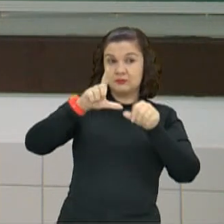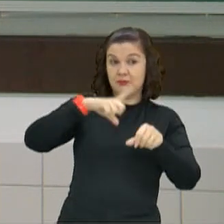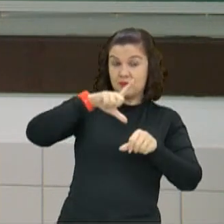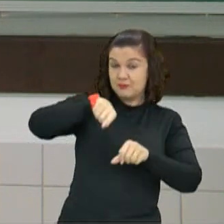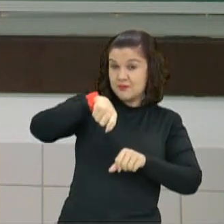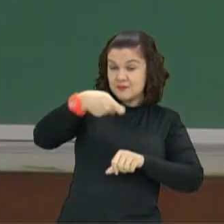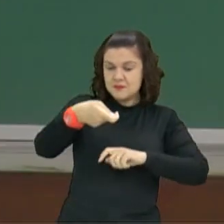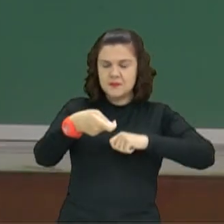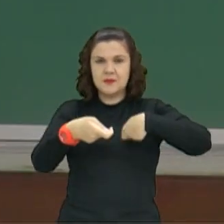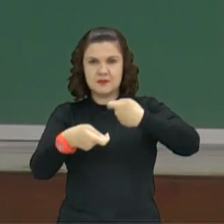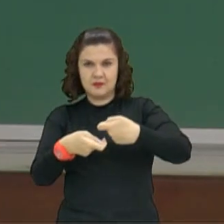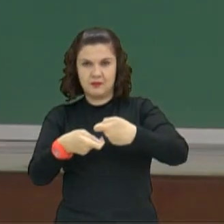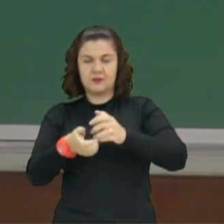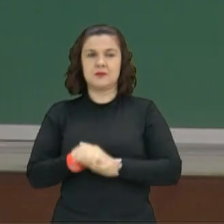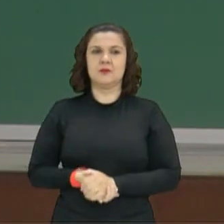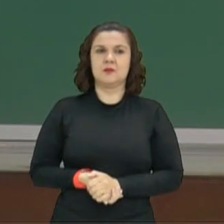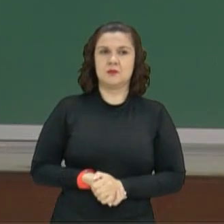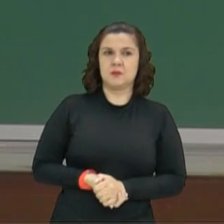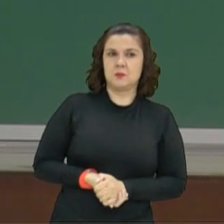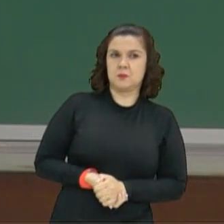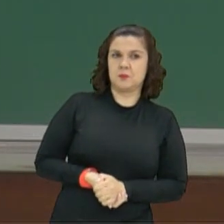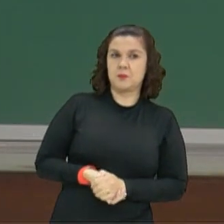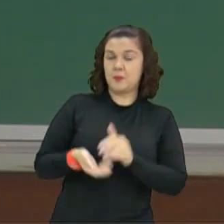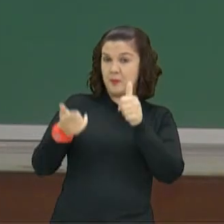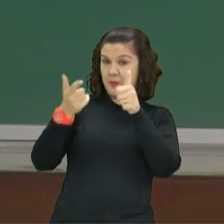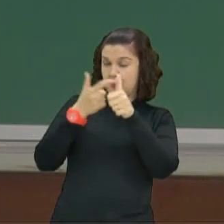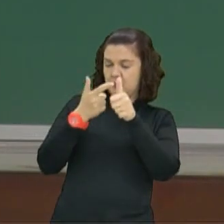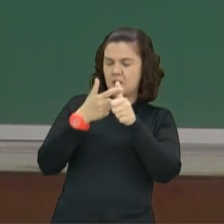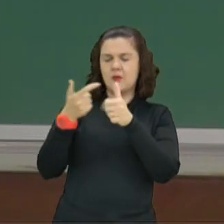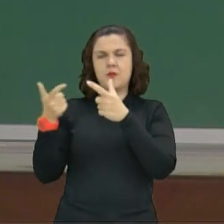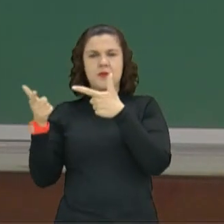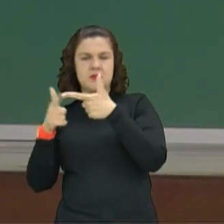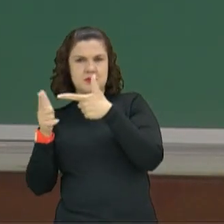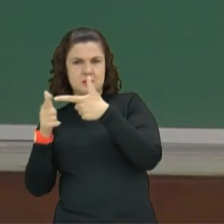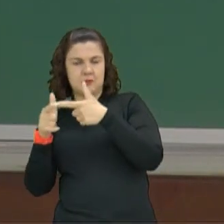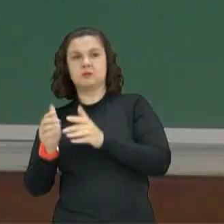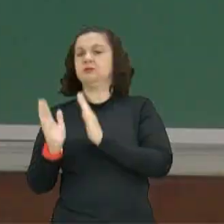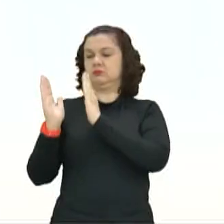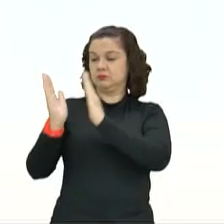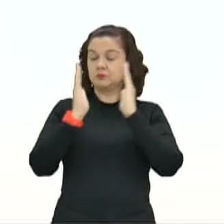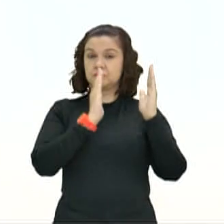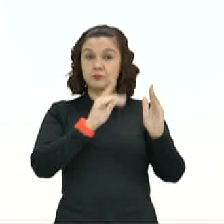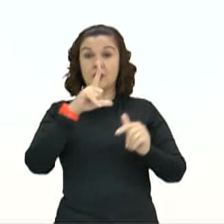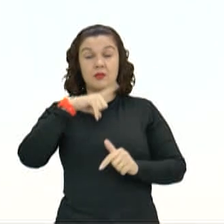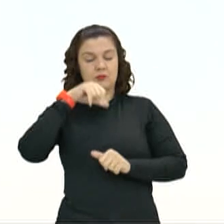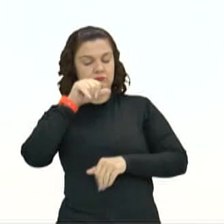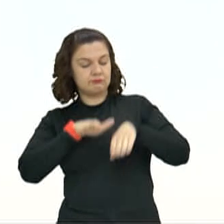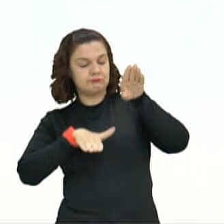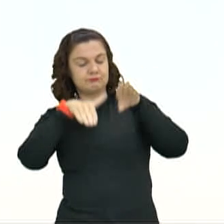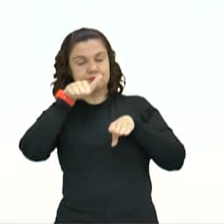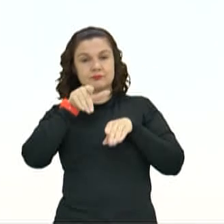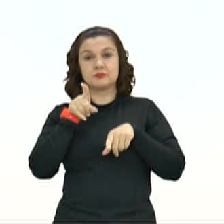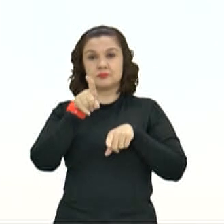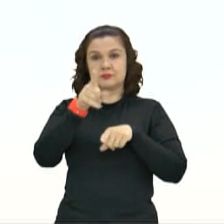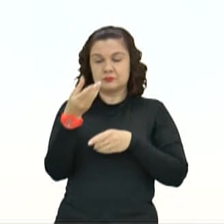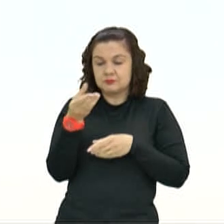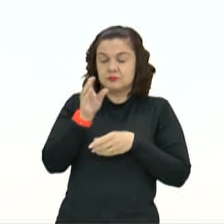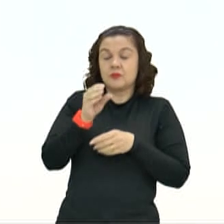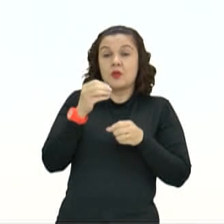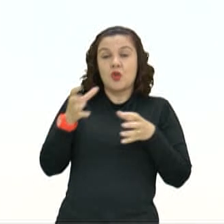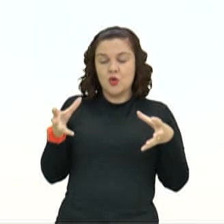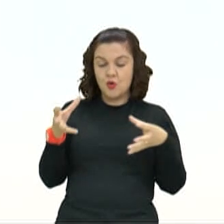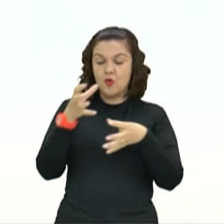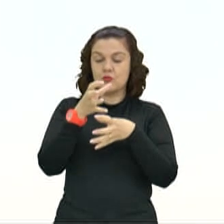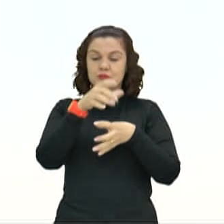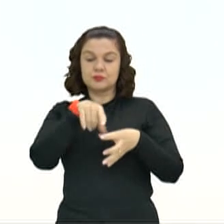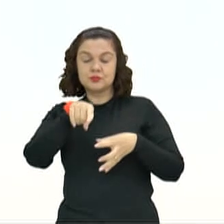símbolos, ok? Entre os primeiro e segundo membros, onde existe uma variável que determina um